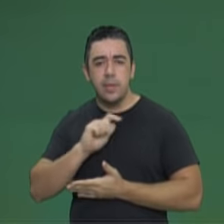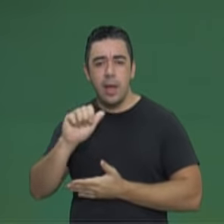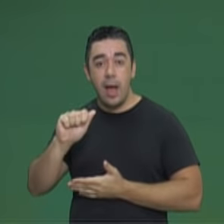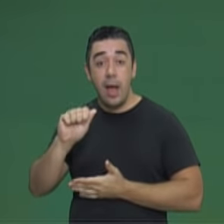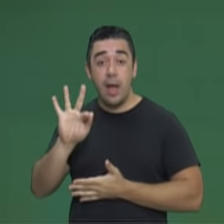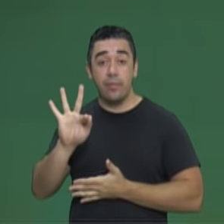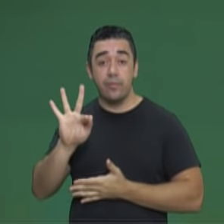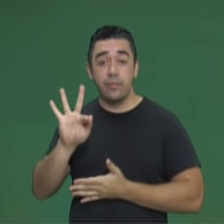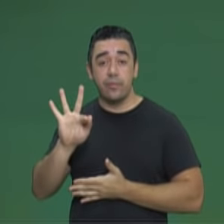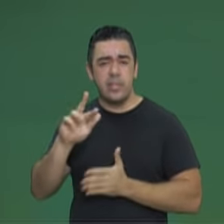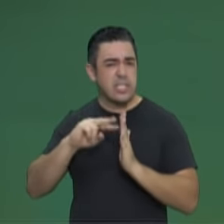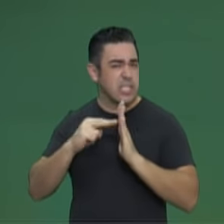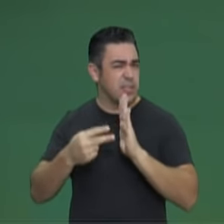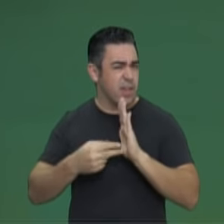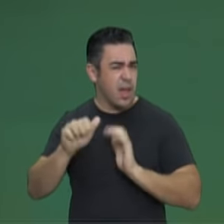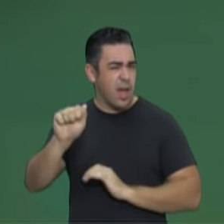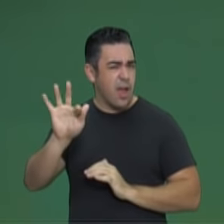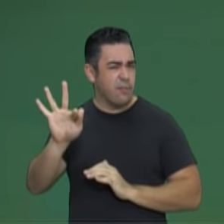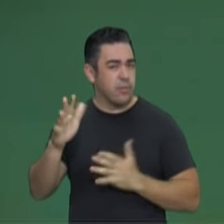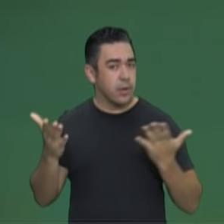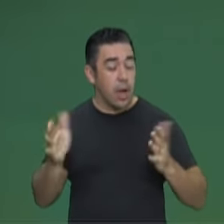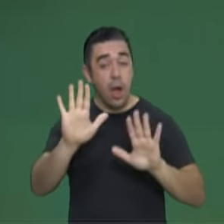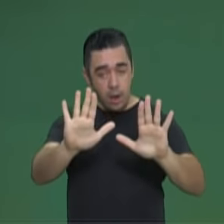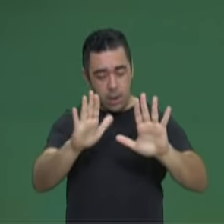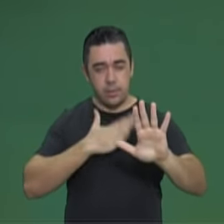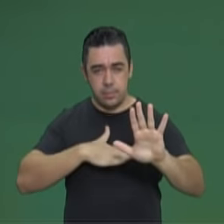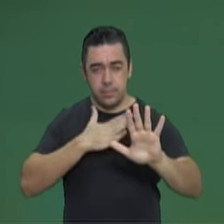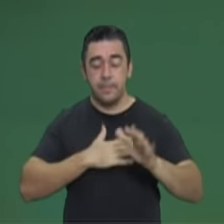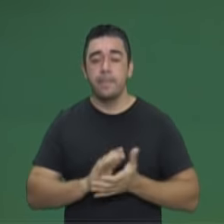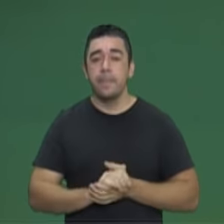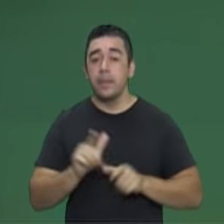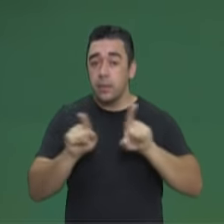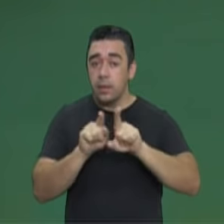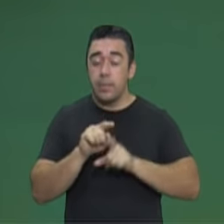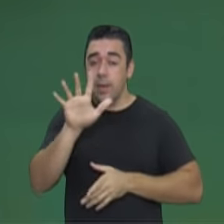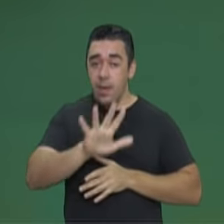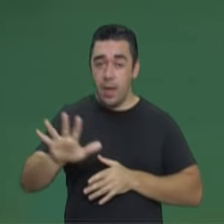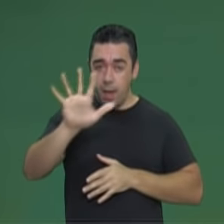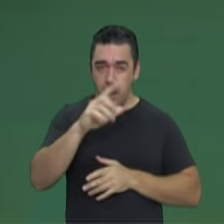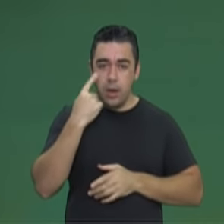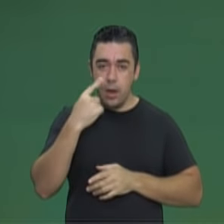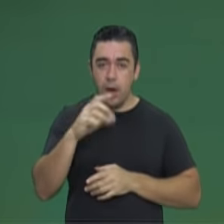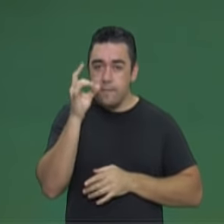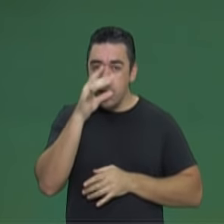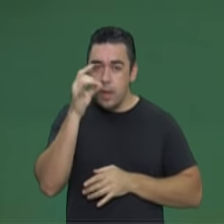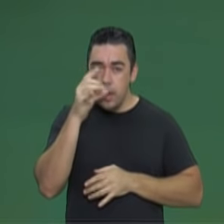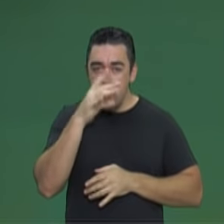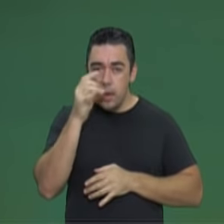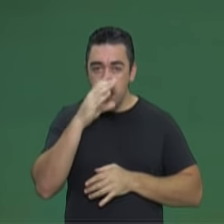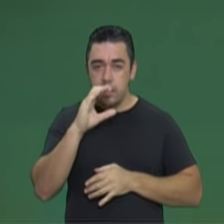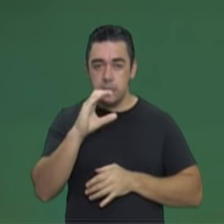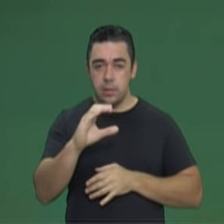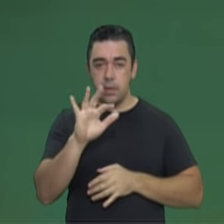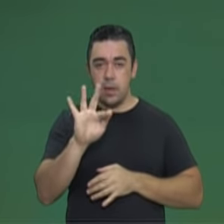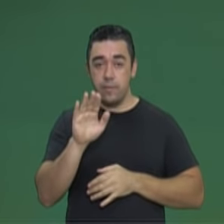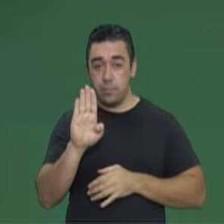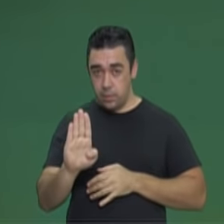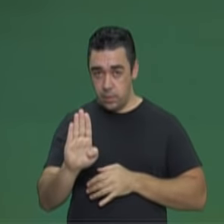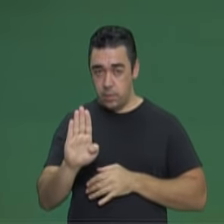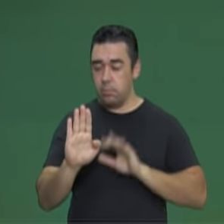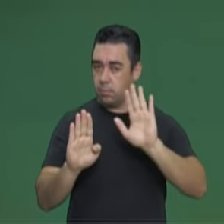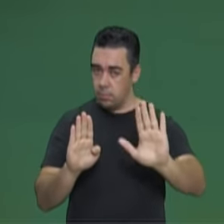AF. Já vai descobrir o que significa o AF. Aí você vê uma segunda área em verde, CFB. Já